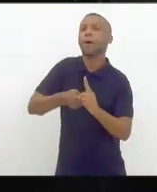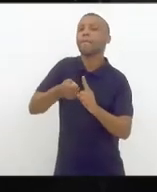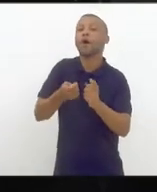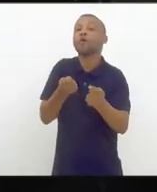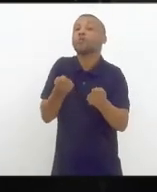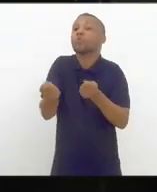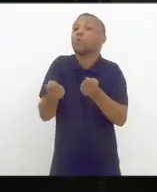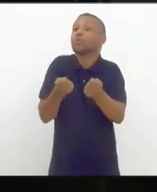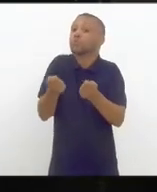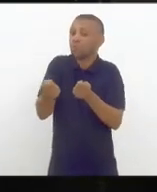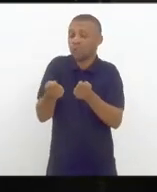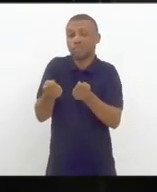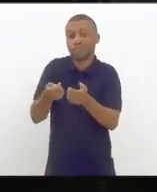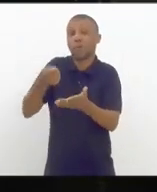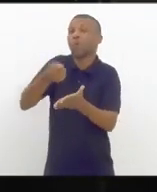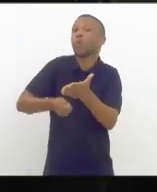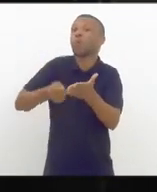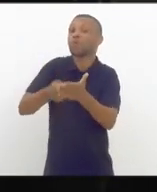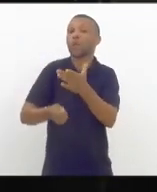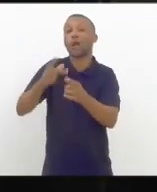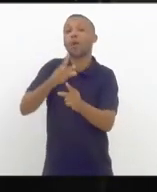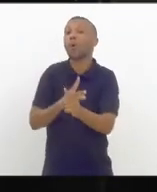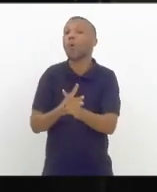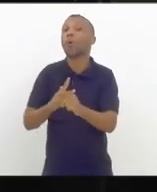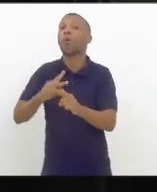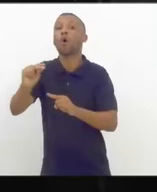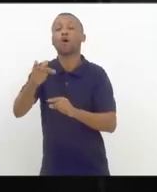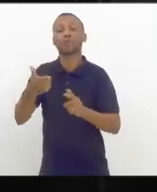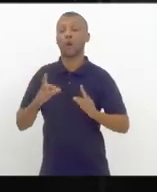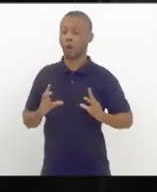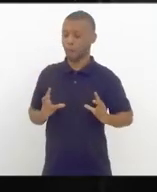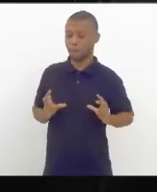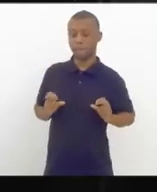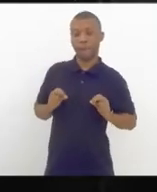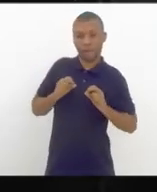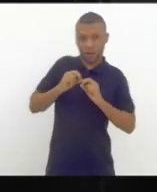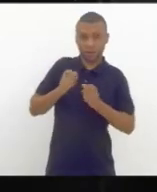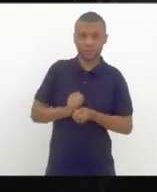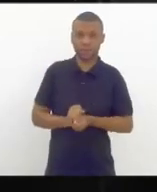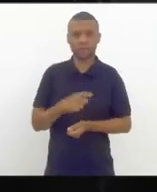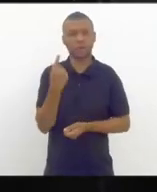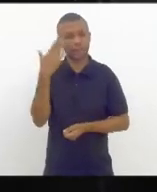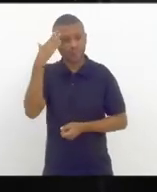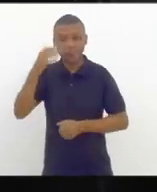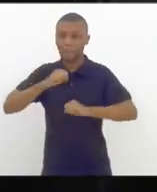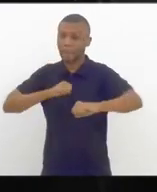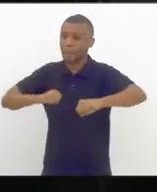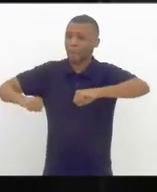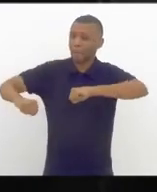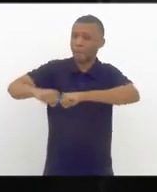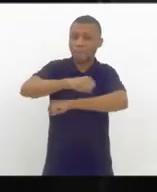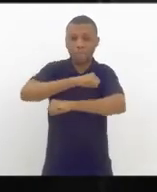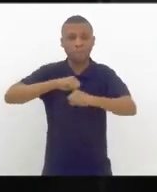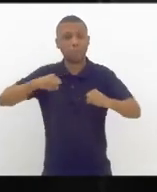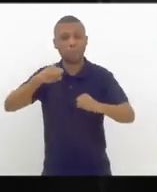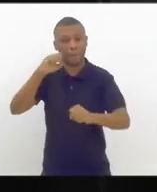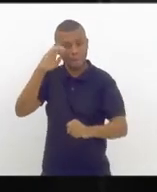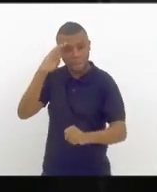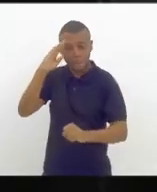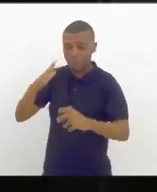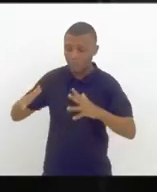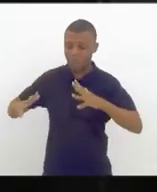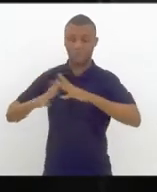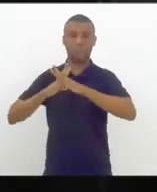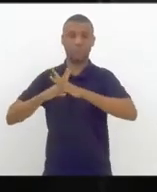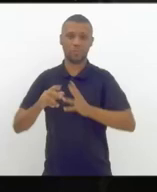mama e nós sabemos que a luta ainda é muito grande todos os dias a gente recebe o nosso gabinete ouvir o